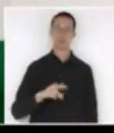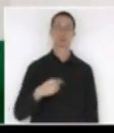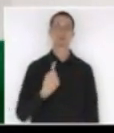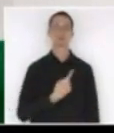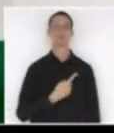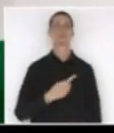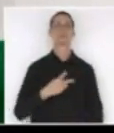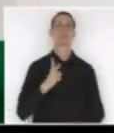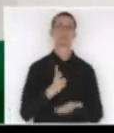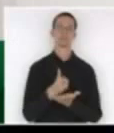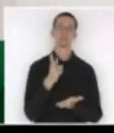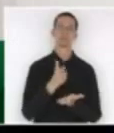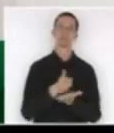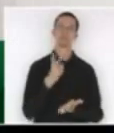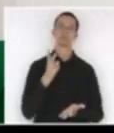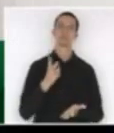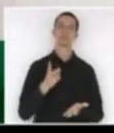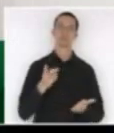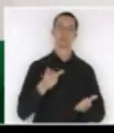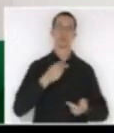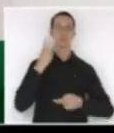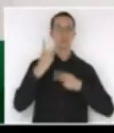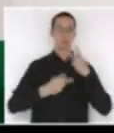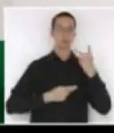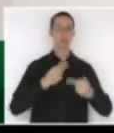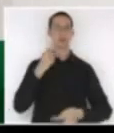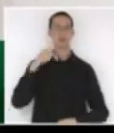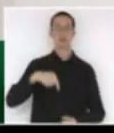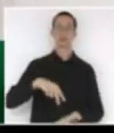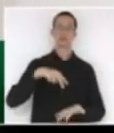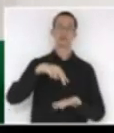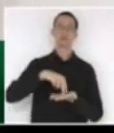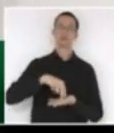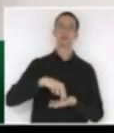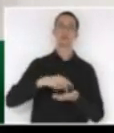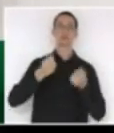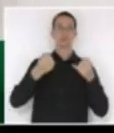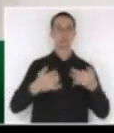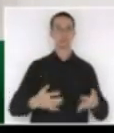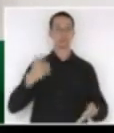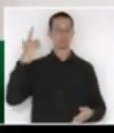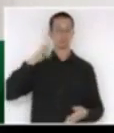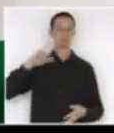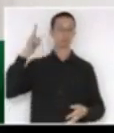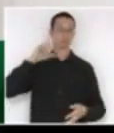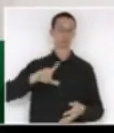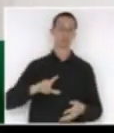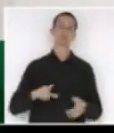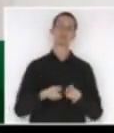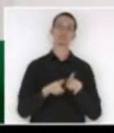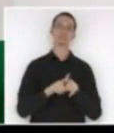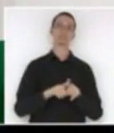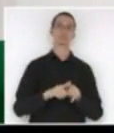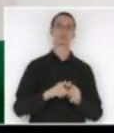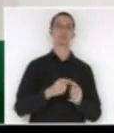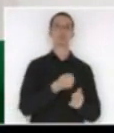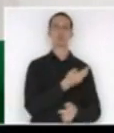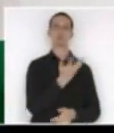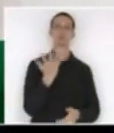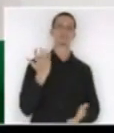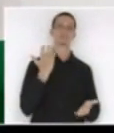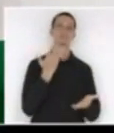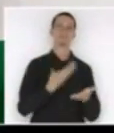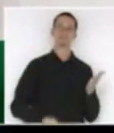esta tribuna para mencionar algumas conquistas, alguns retrocessos, infelizmente, deputada Ana Paula,